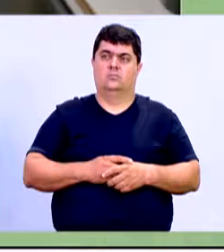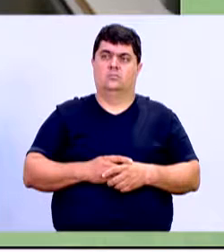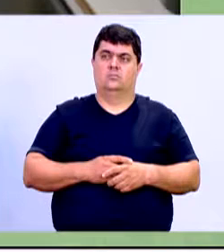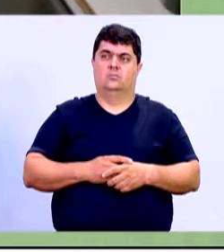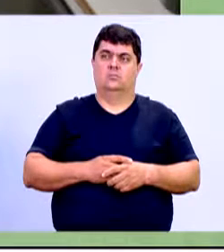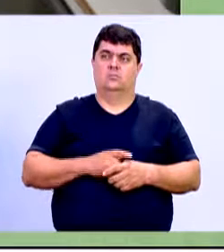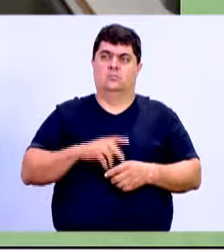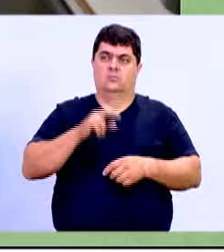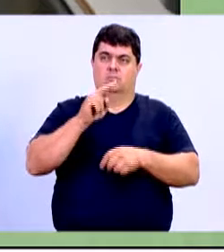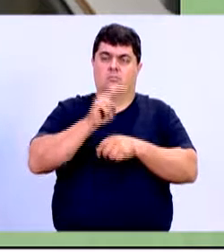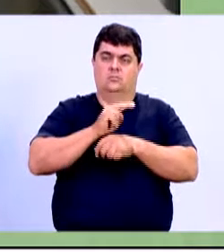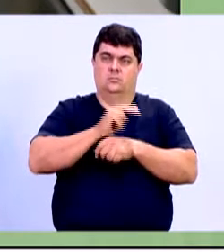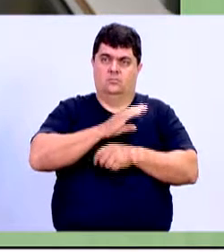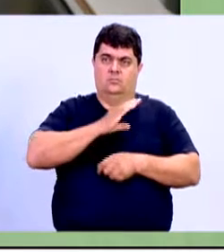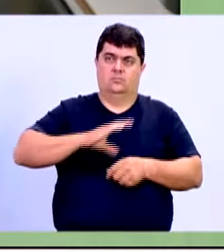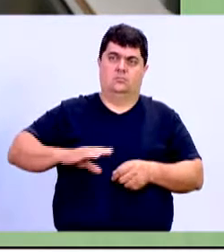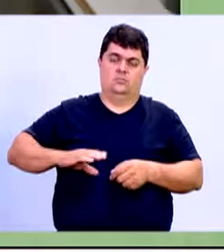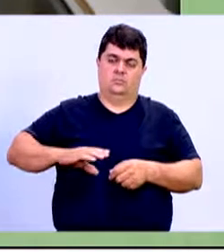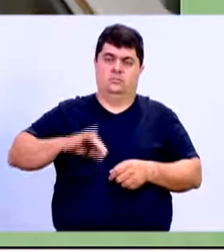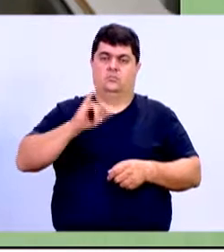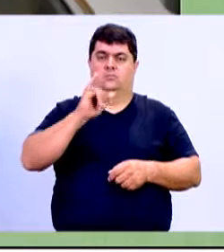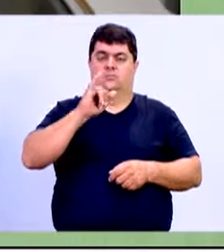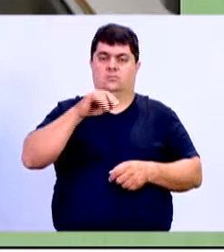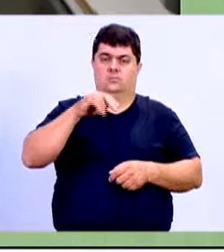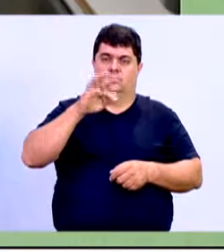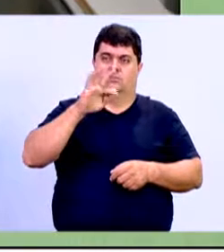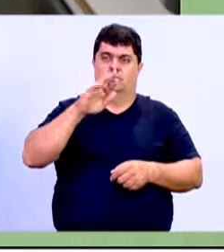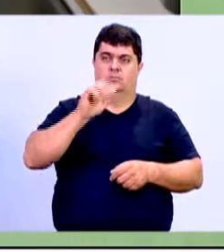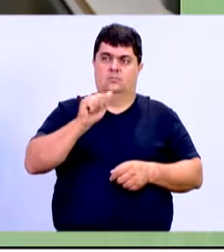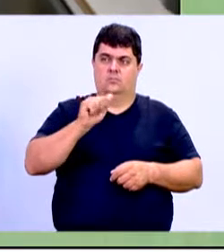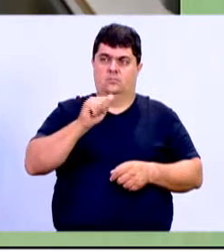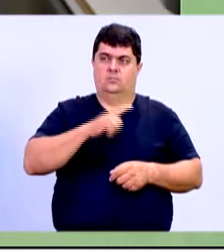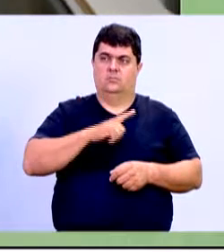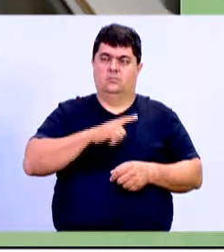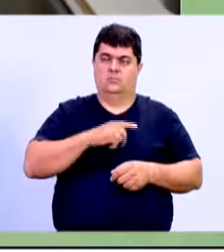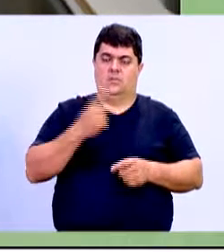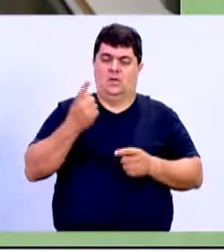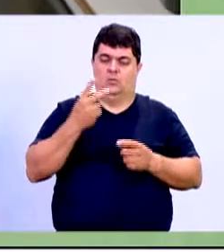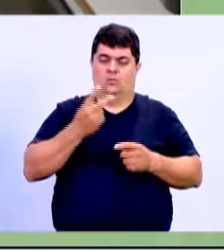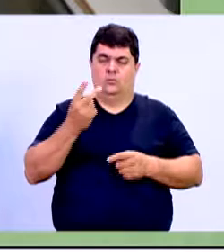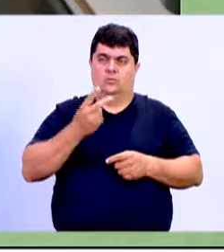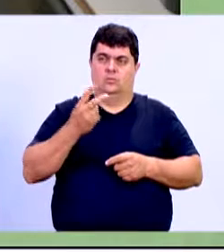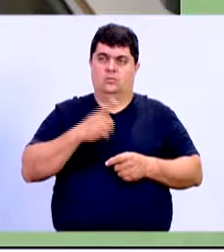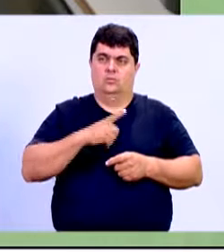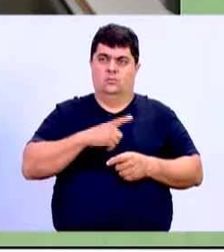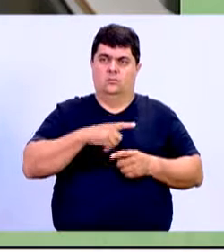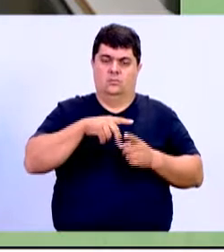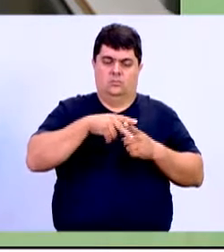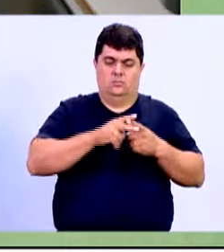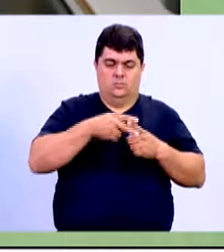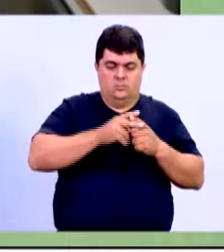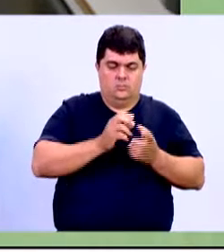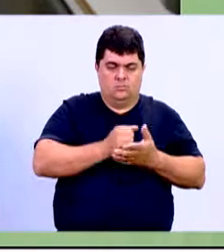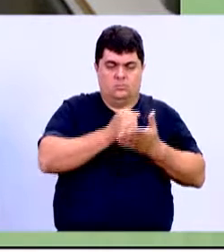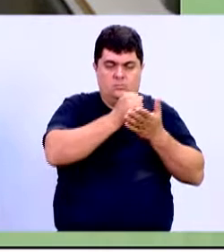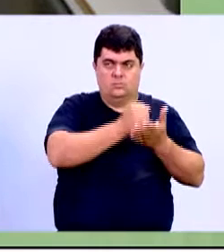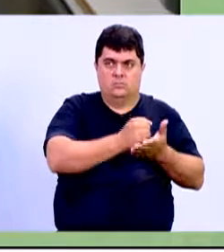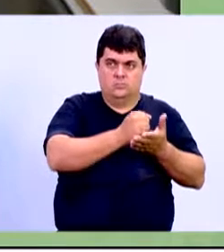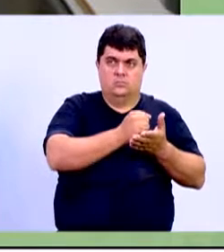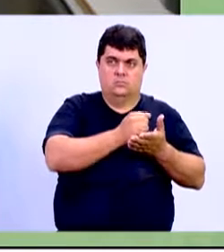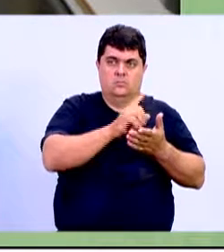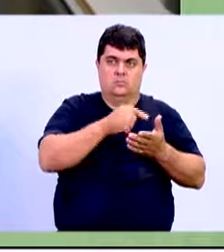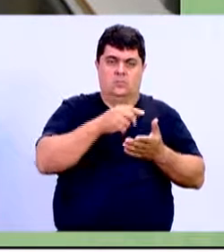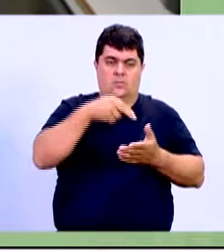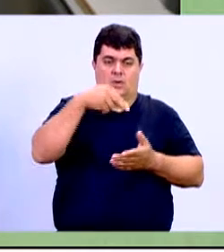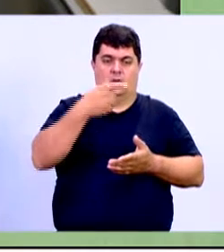A coordenadora de infraestrutura de TI possui duas divisões. A divisão de suporte operacional, que é o